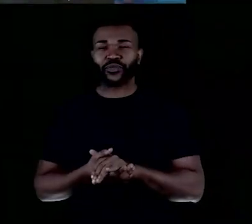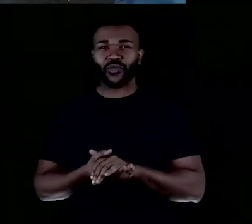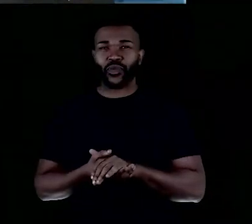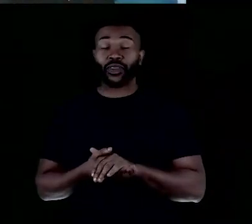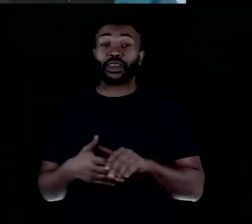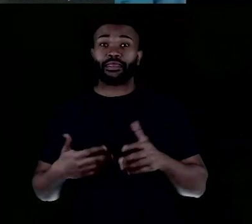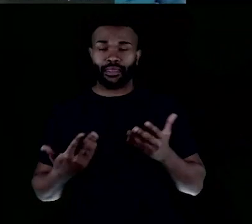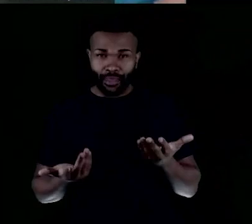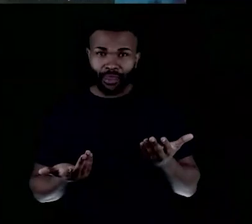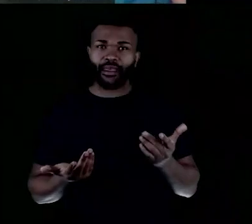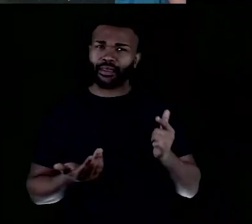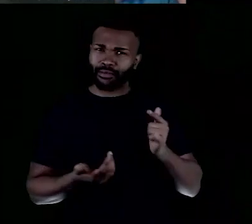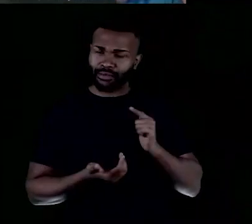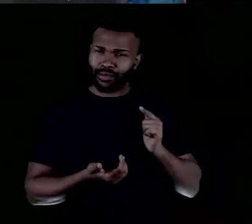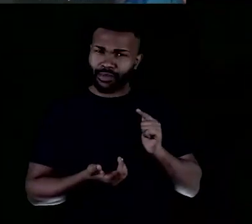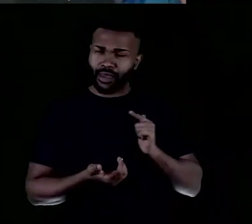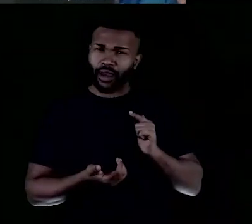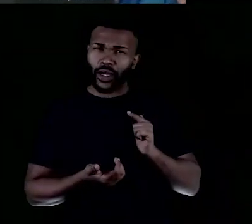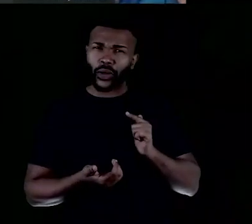quiser muito, muito.